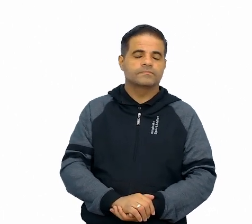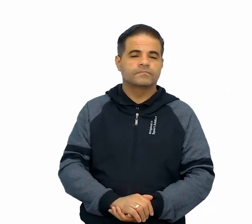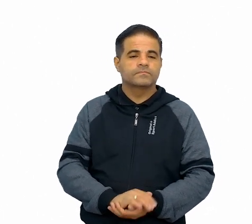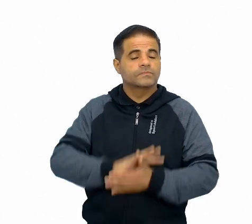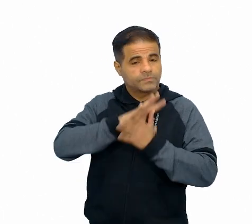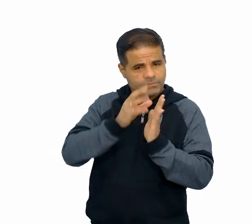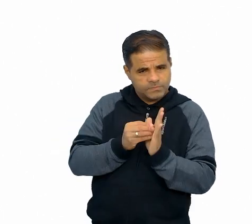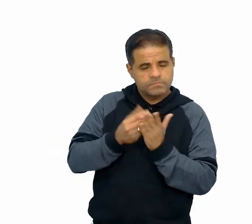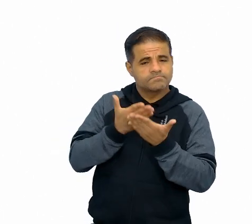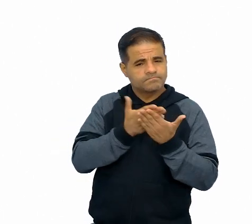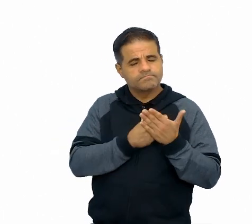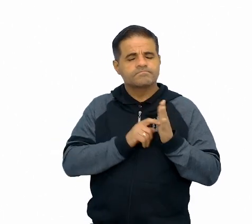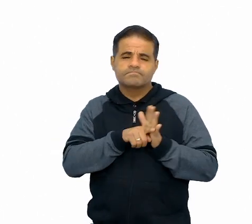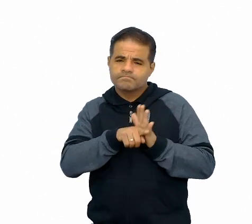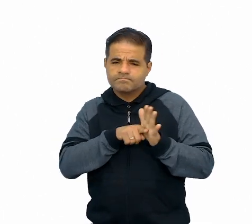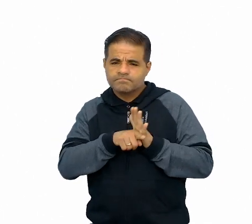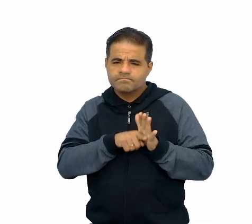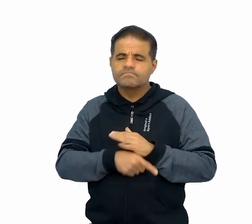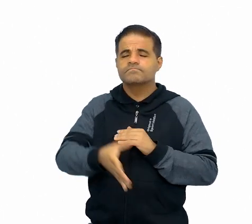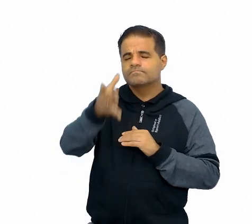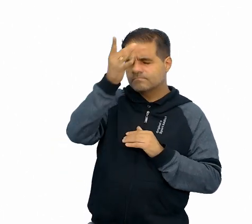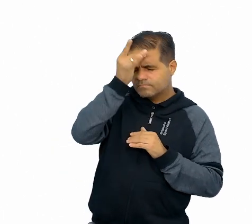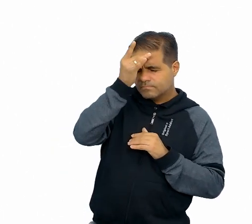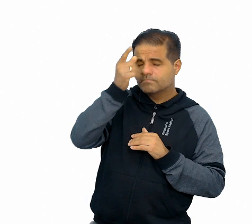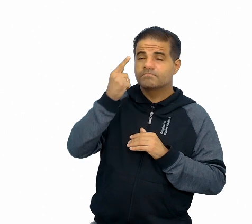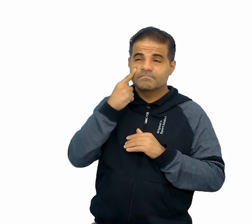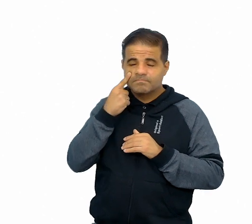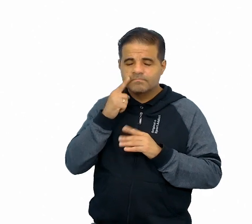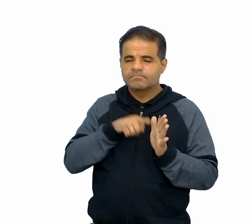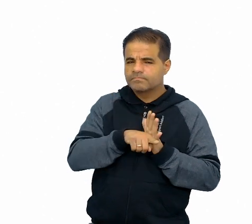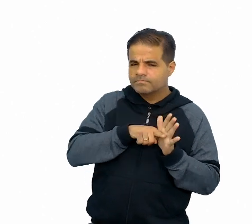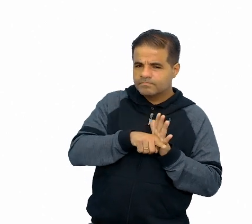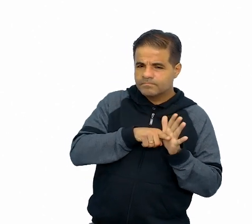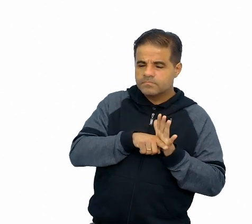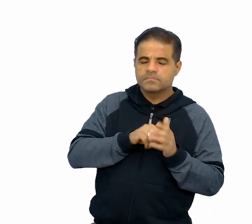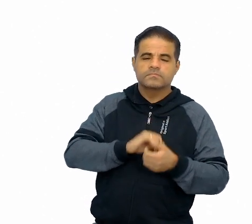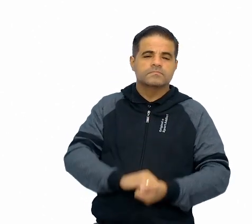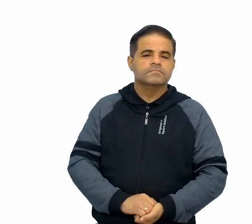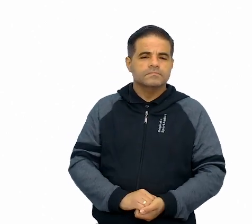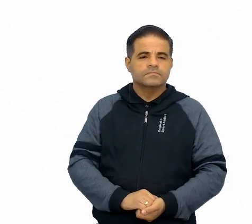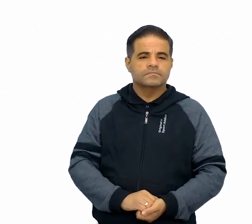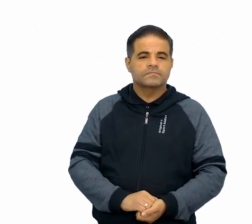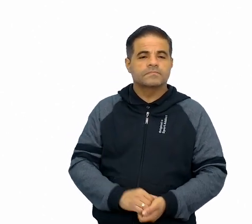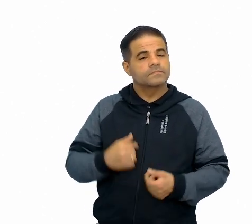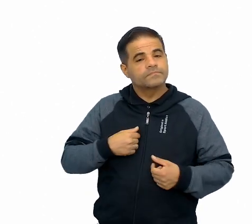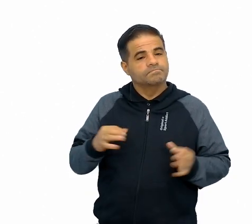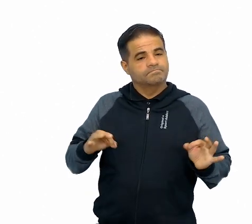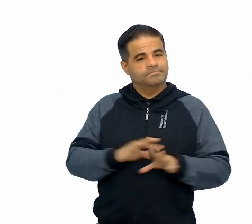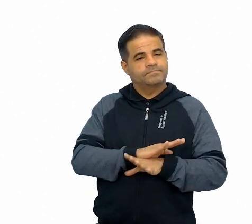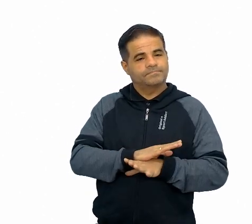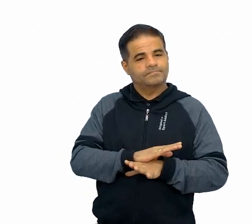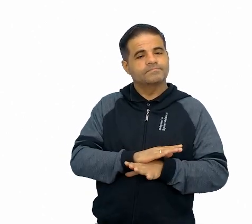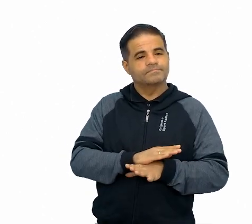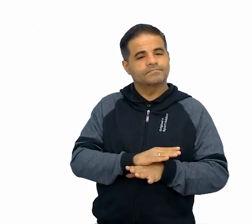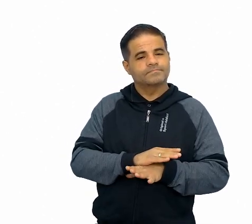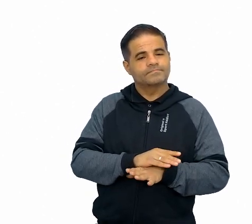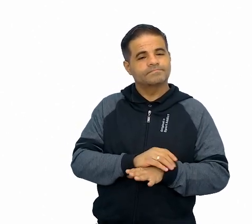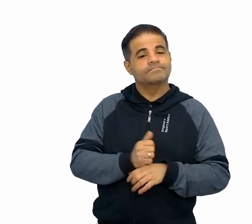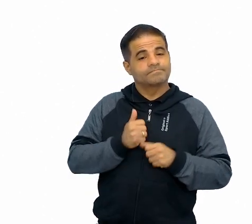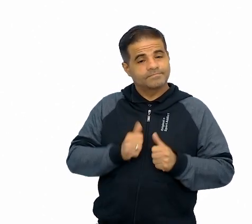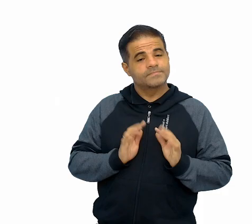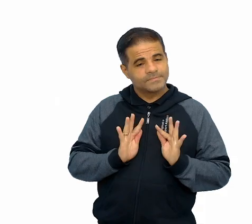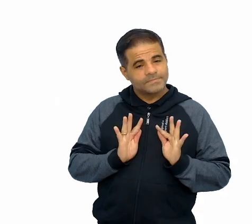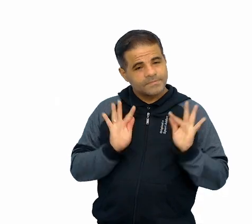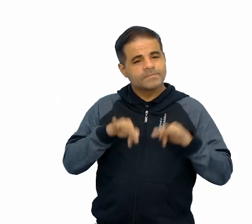bibliográficas que vocês podem também consultar, né? E eu vou me despedindo de